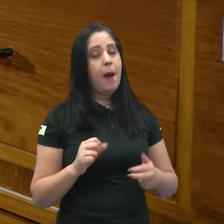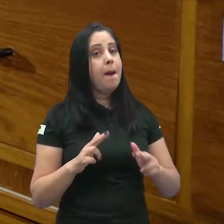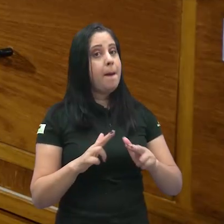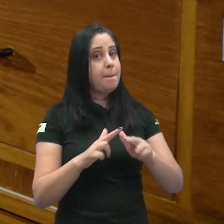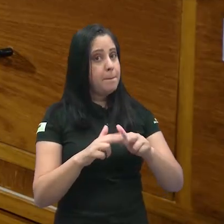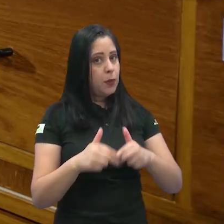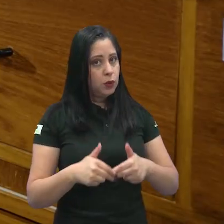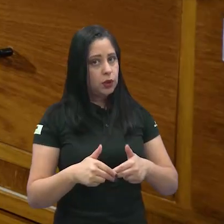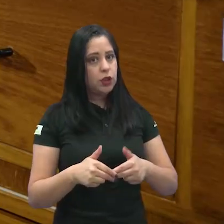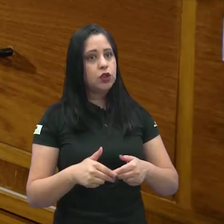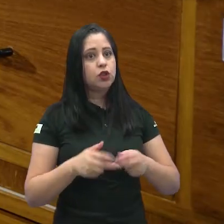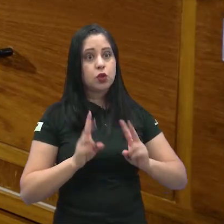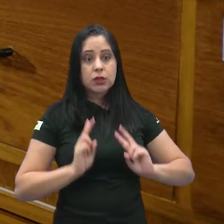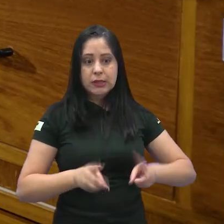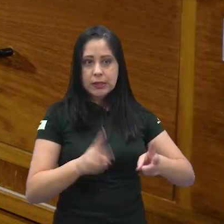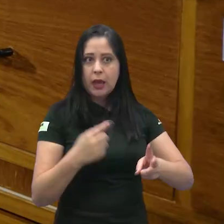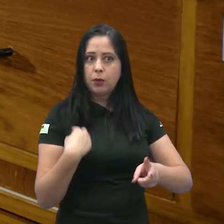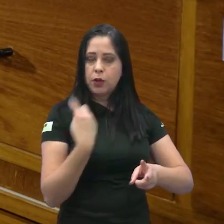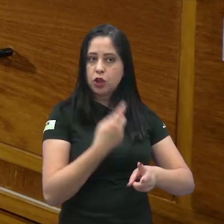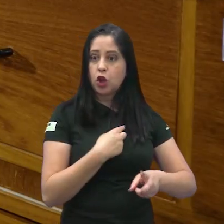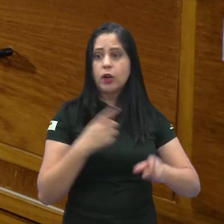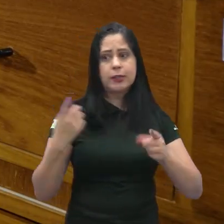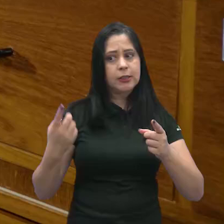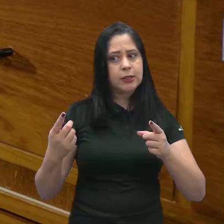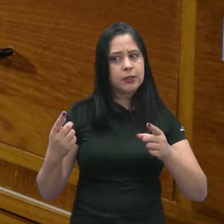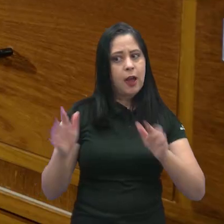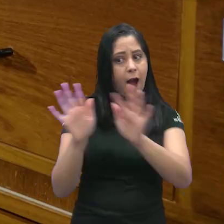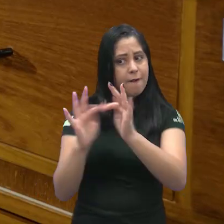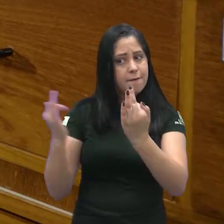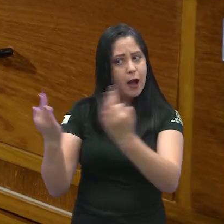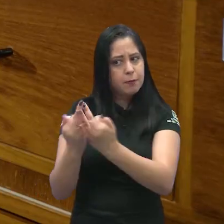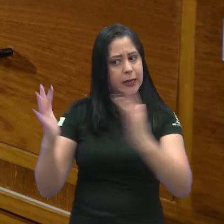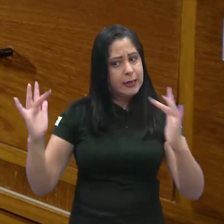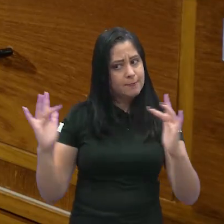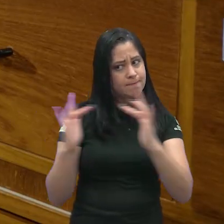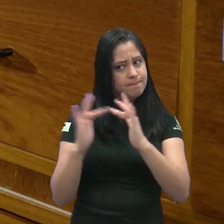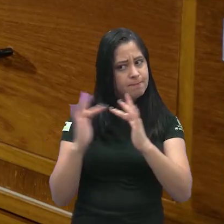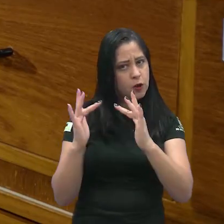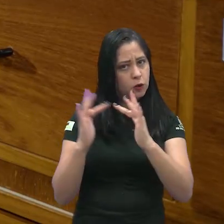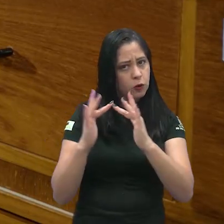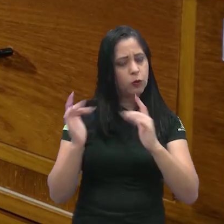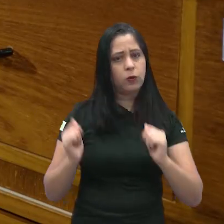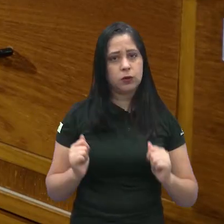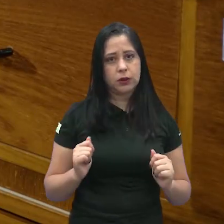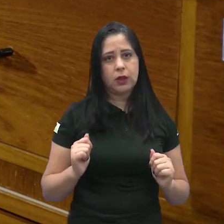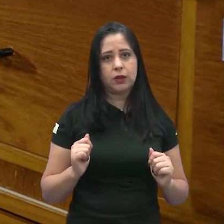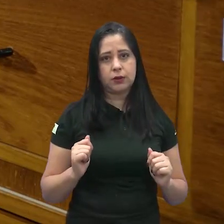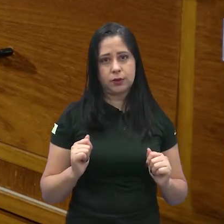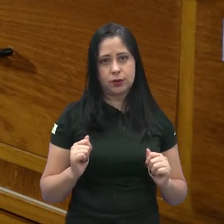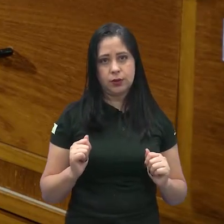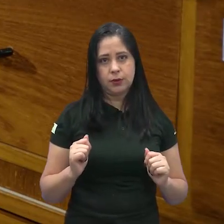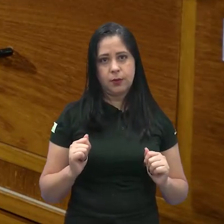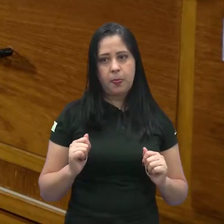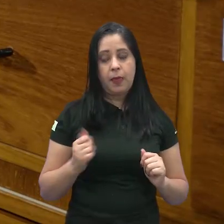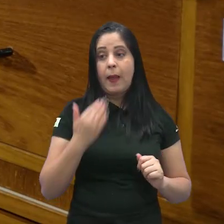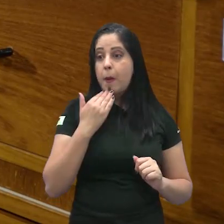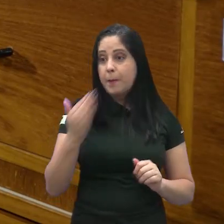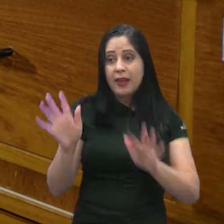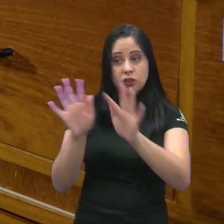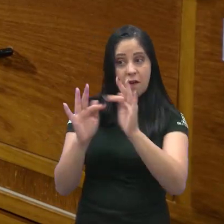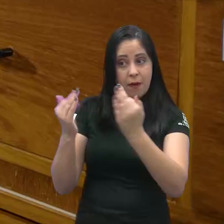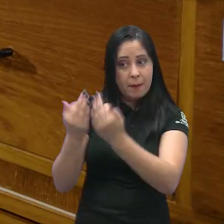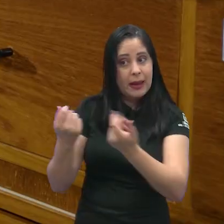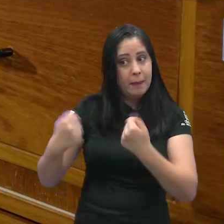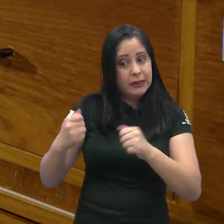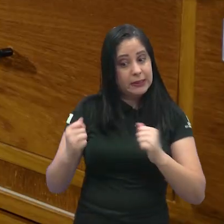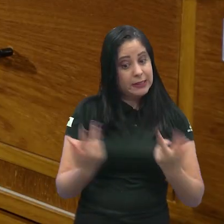segue muito a parceria com as famílias, né? A gente pede que as famílias sigam um caminho junto com a escola, né? Em